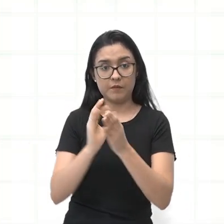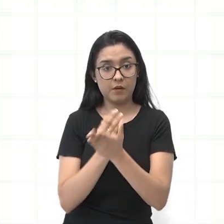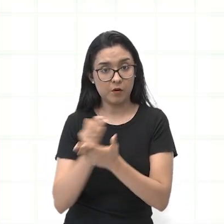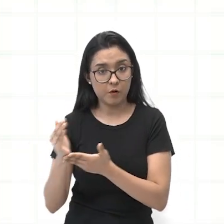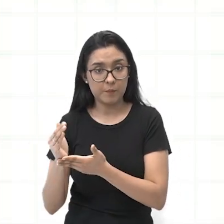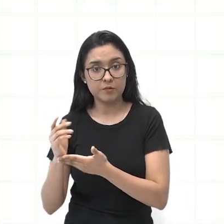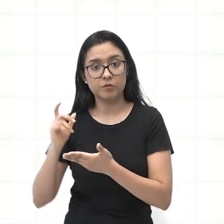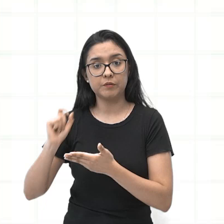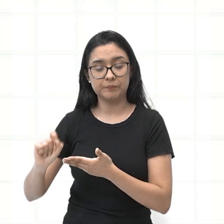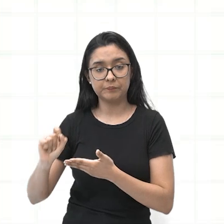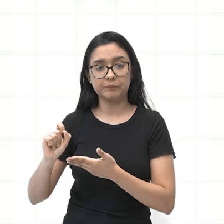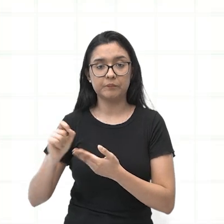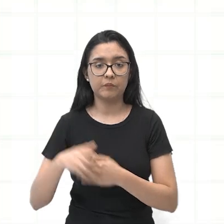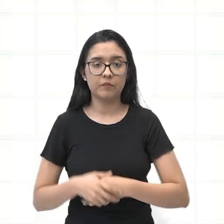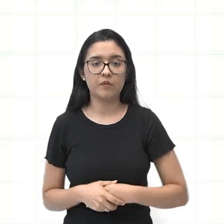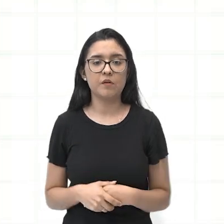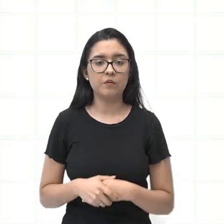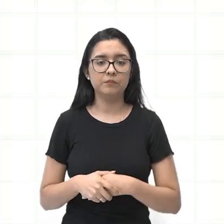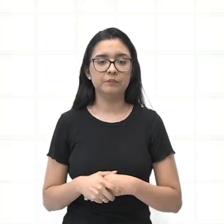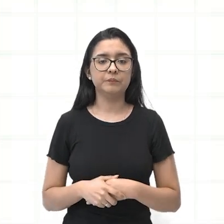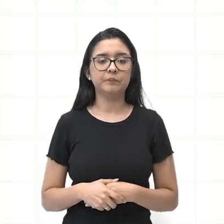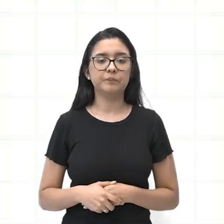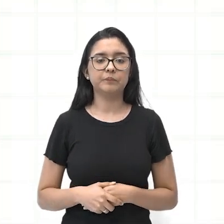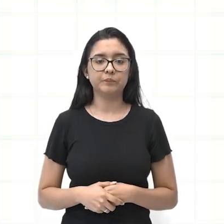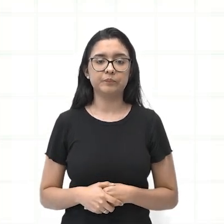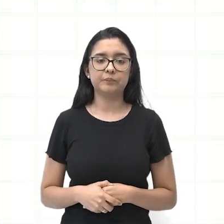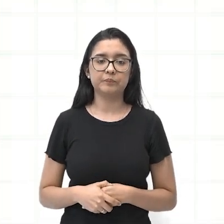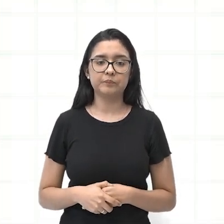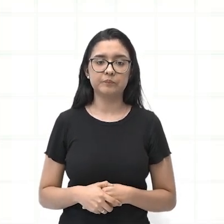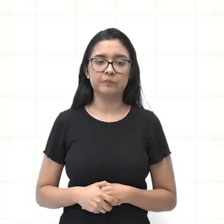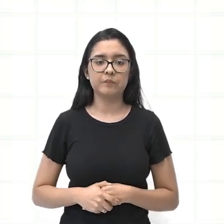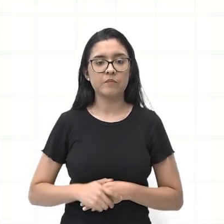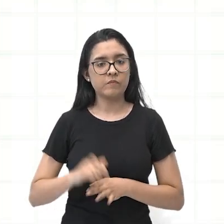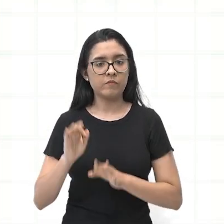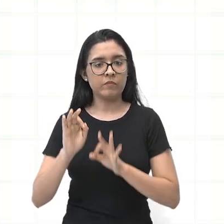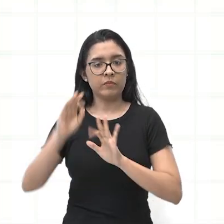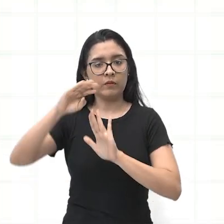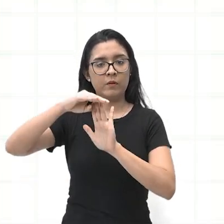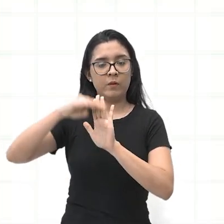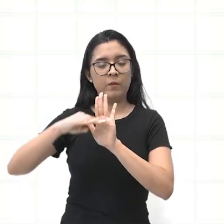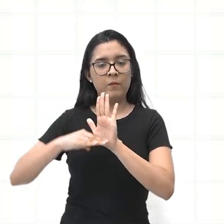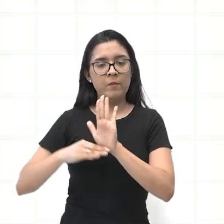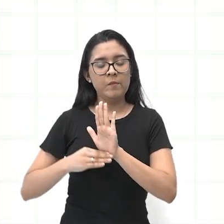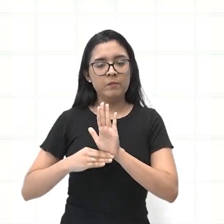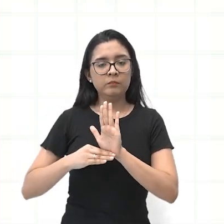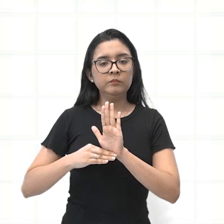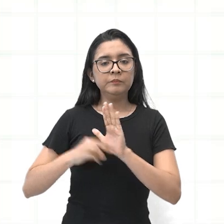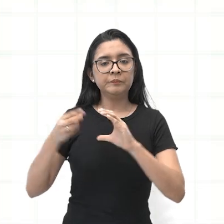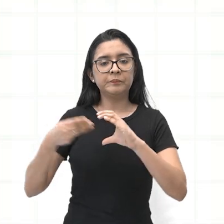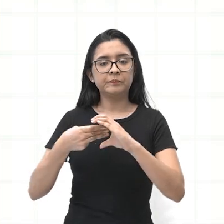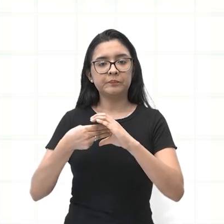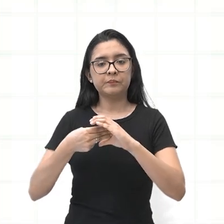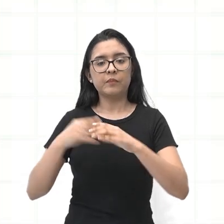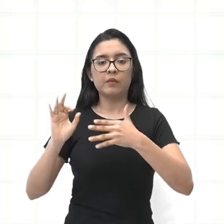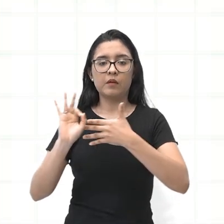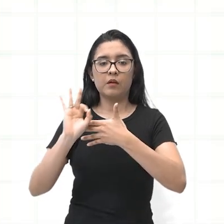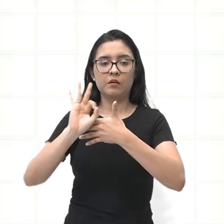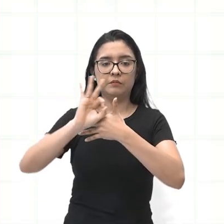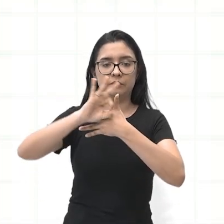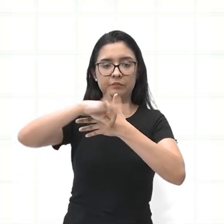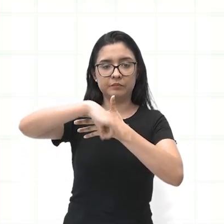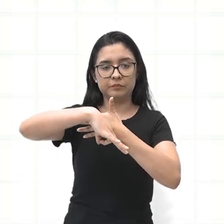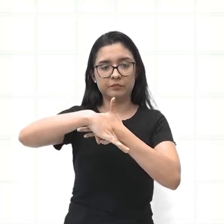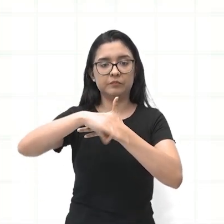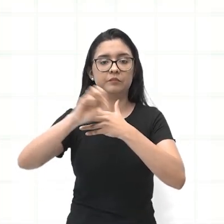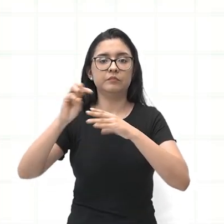a parte, né, de organização celular, com a organela,